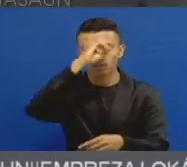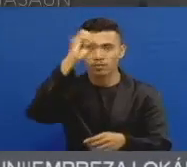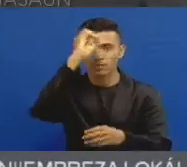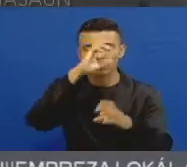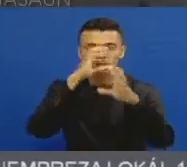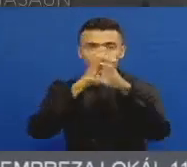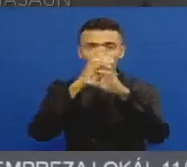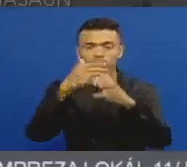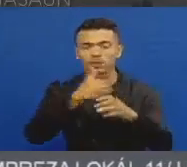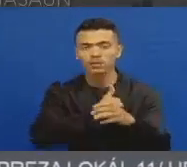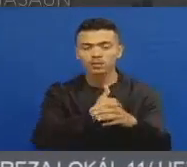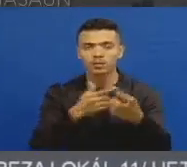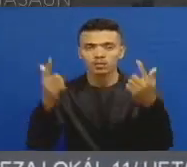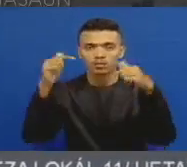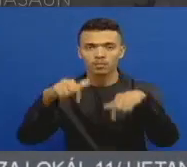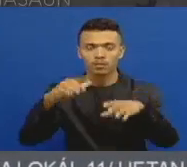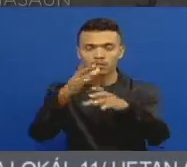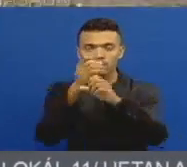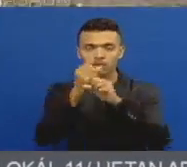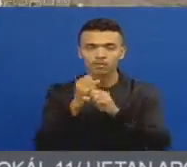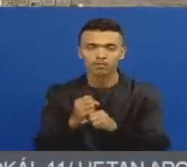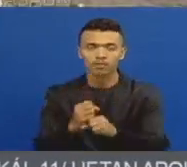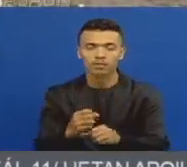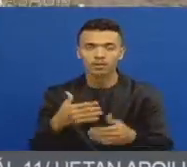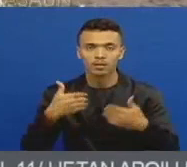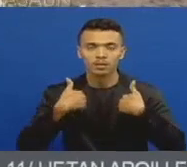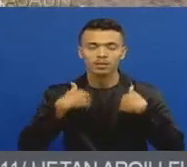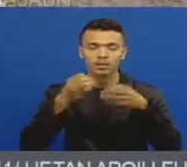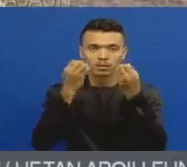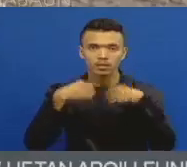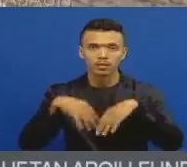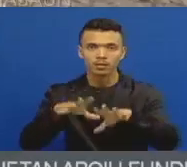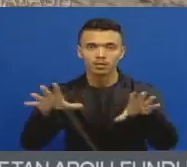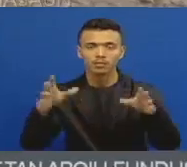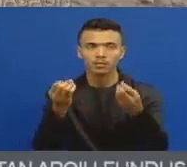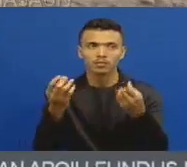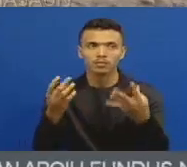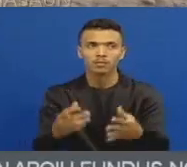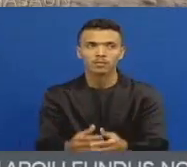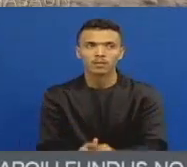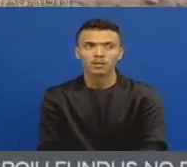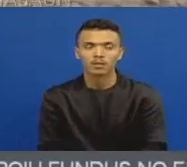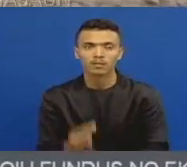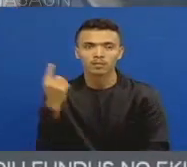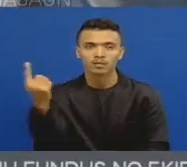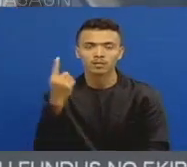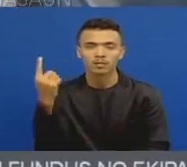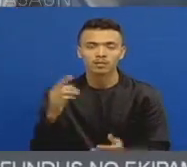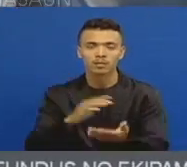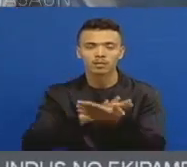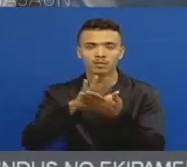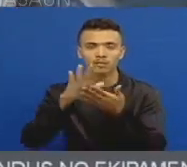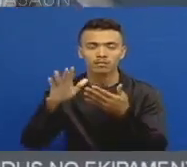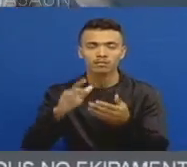lago me fotifeira. Hanes é um intuito, tem que ter um barraco, então. E a tacibus barraco, nebe, ou seja, amidasa na fatin,